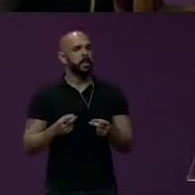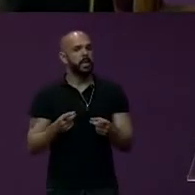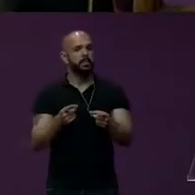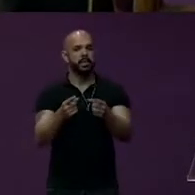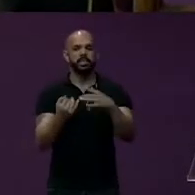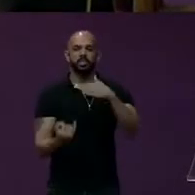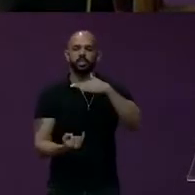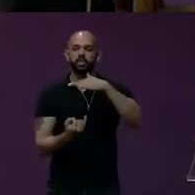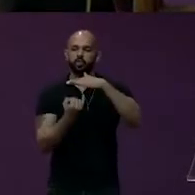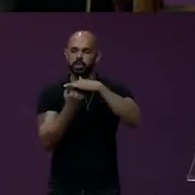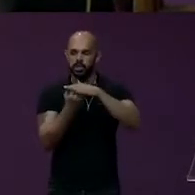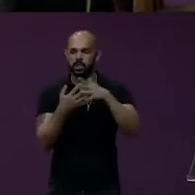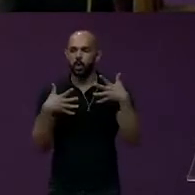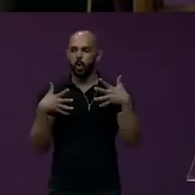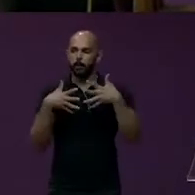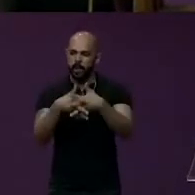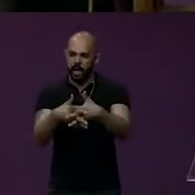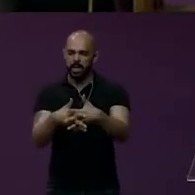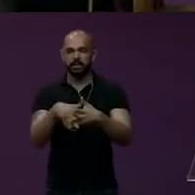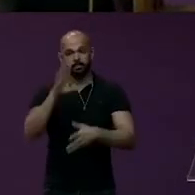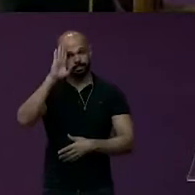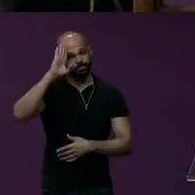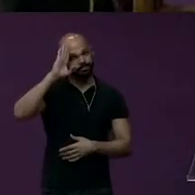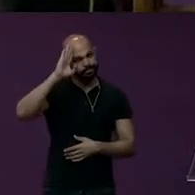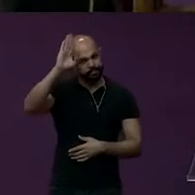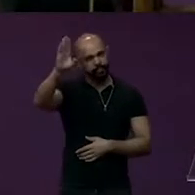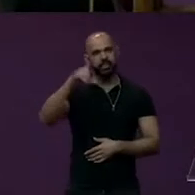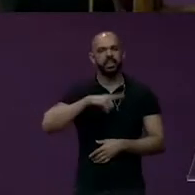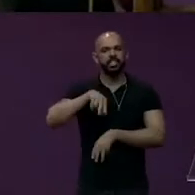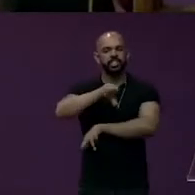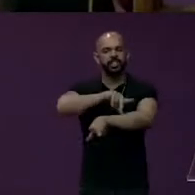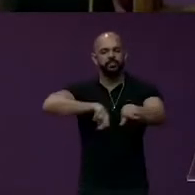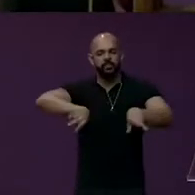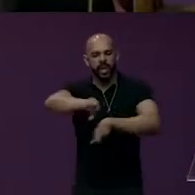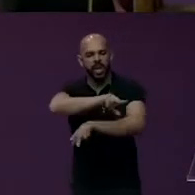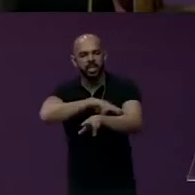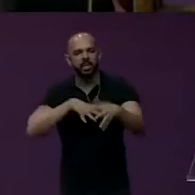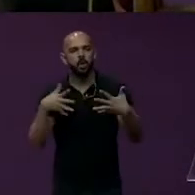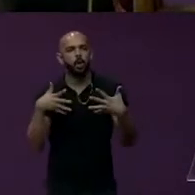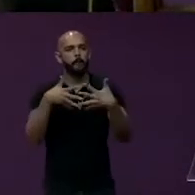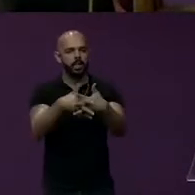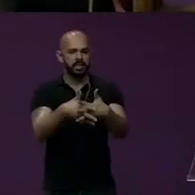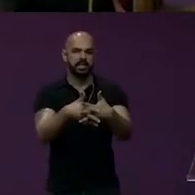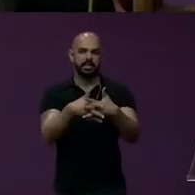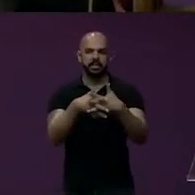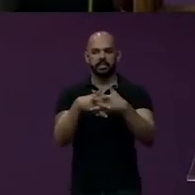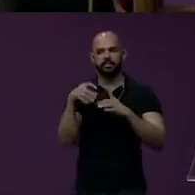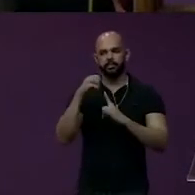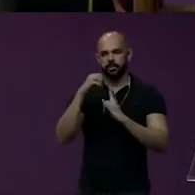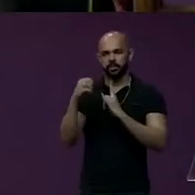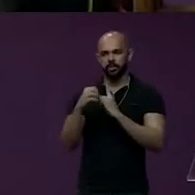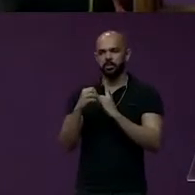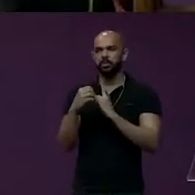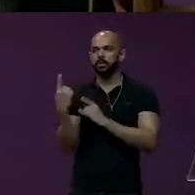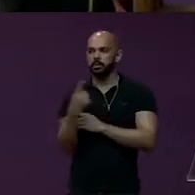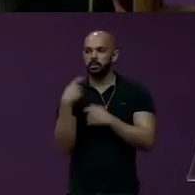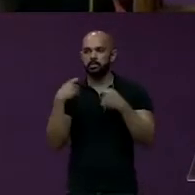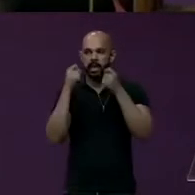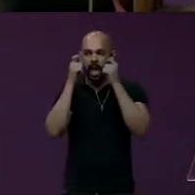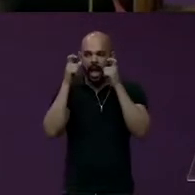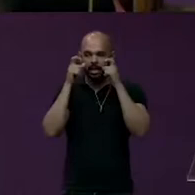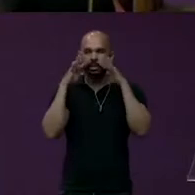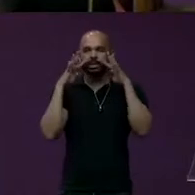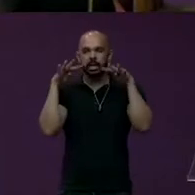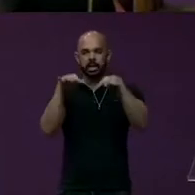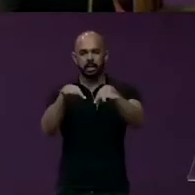de instituições complexas, ainda mais com a heterogeneidade e a complexidade da Fiocruz. É algo que a gente tem que estar atento